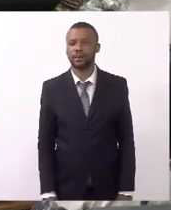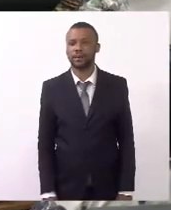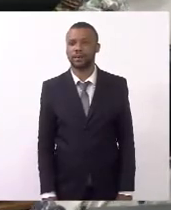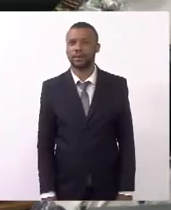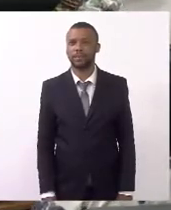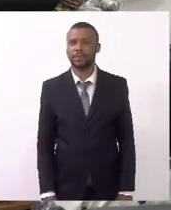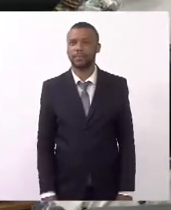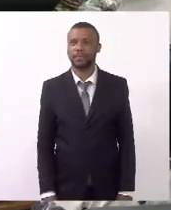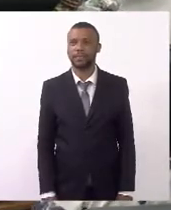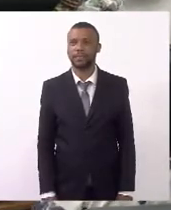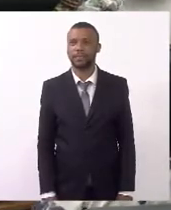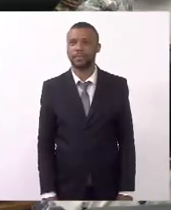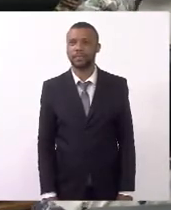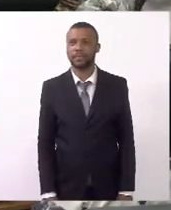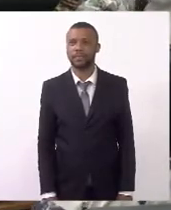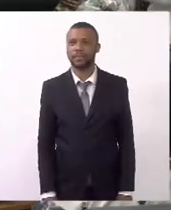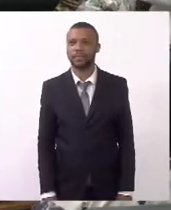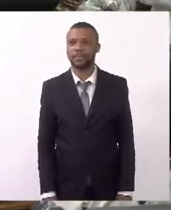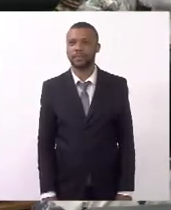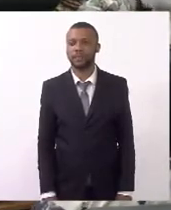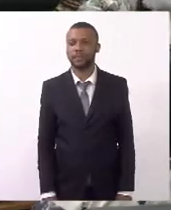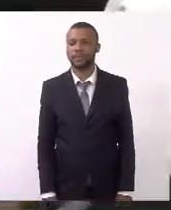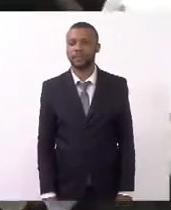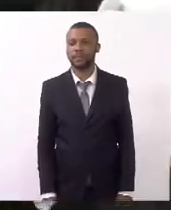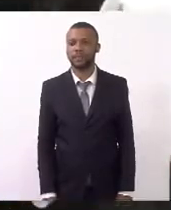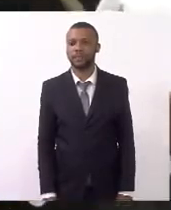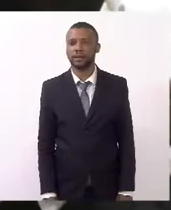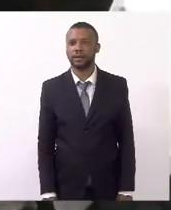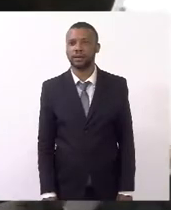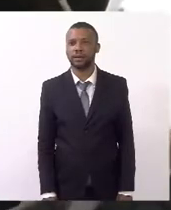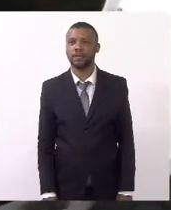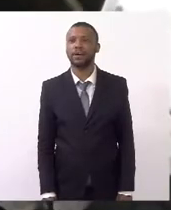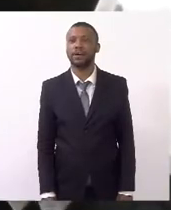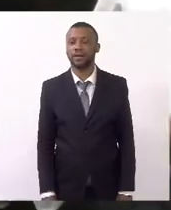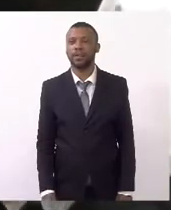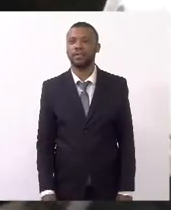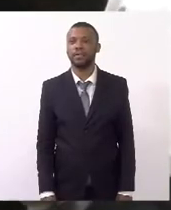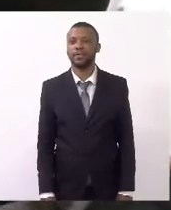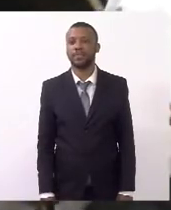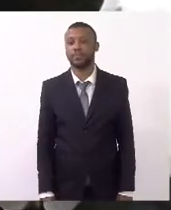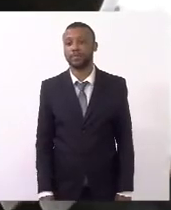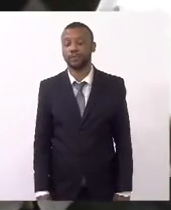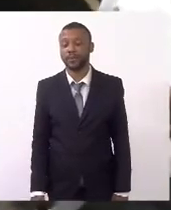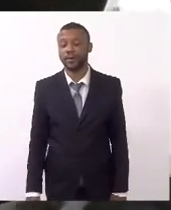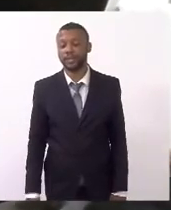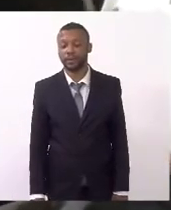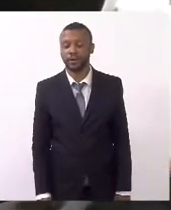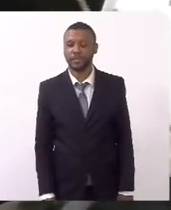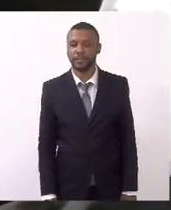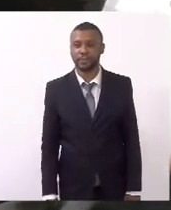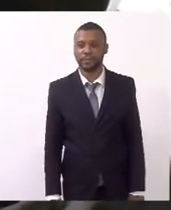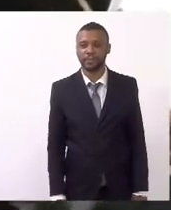E aí E aí E aí